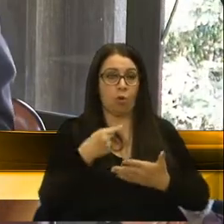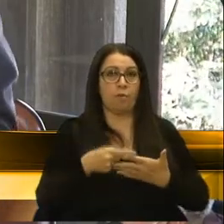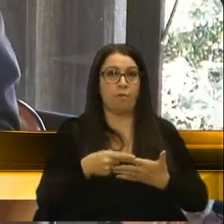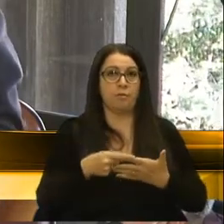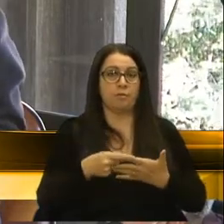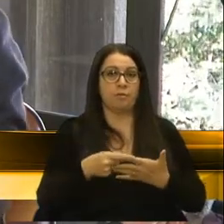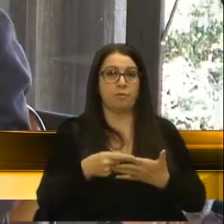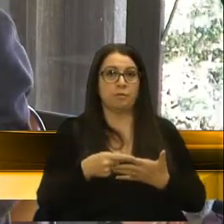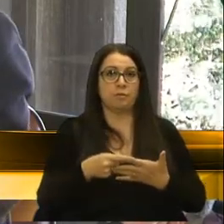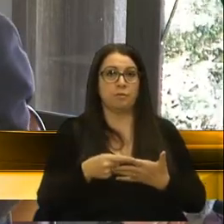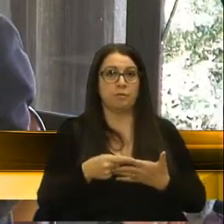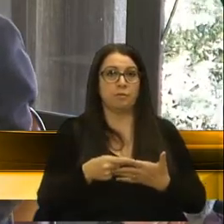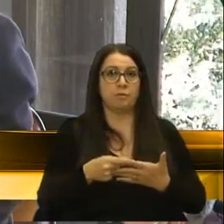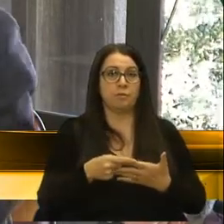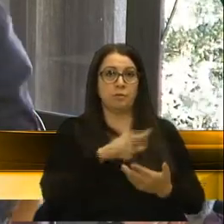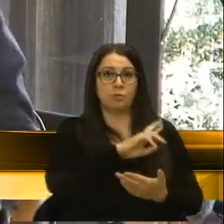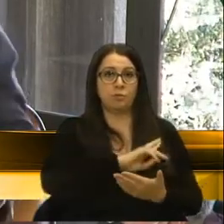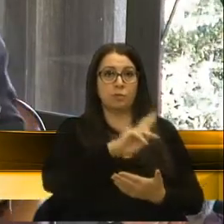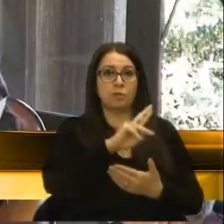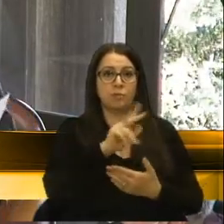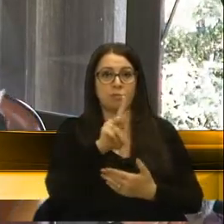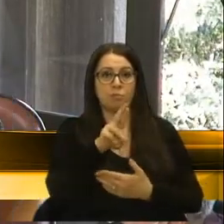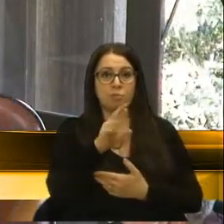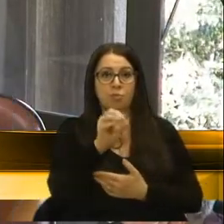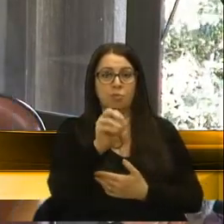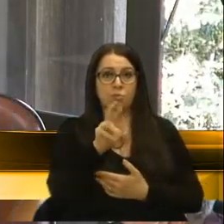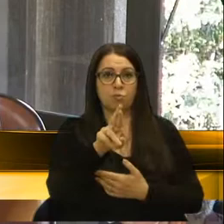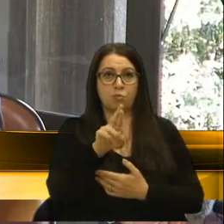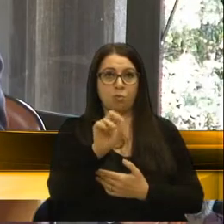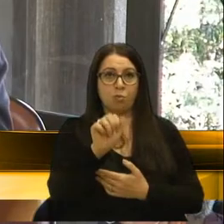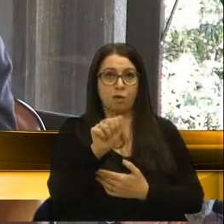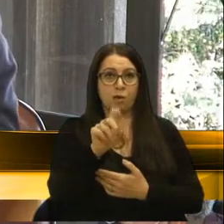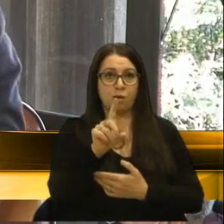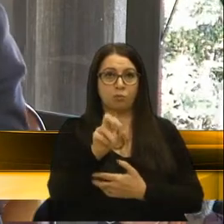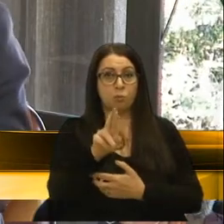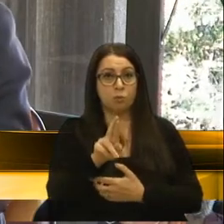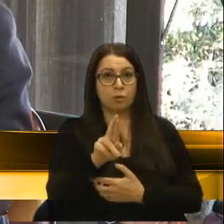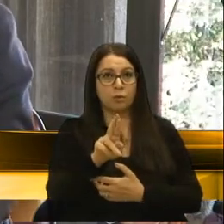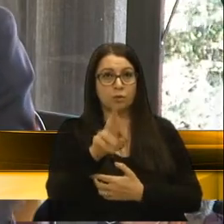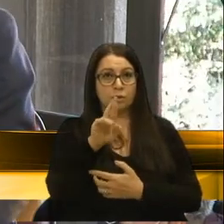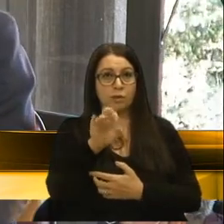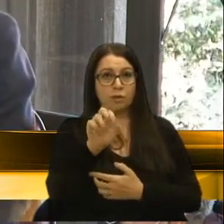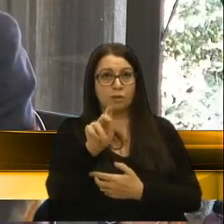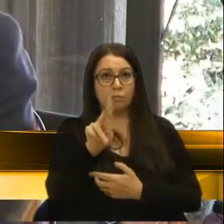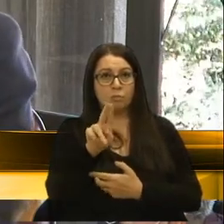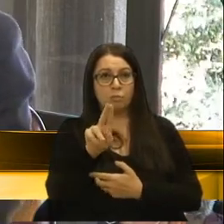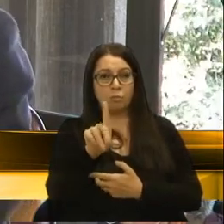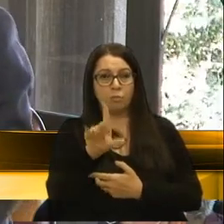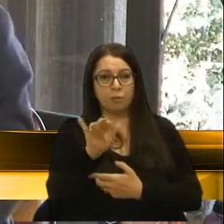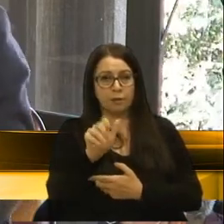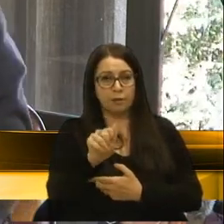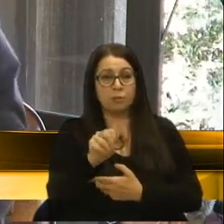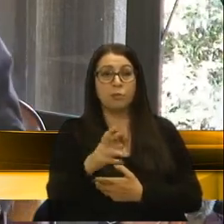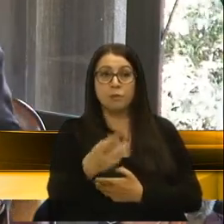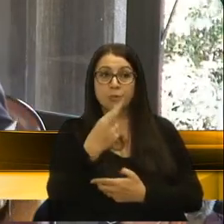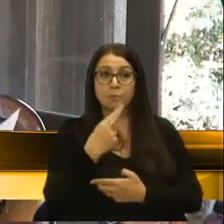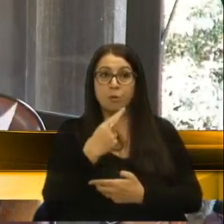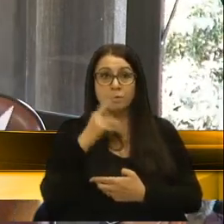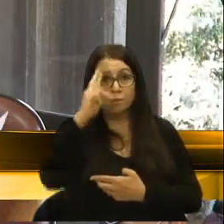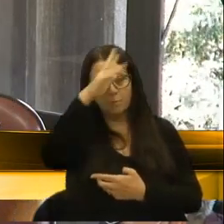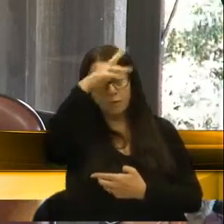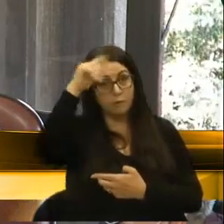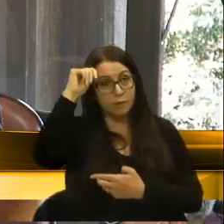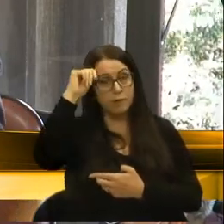o Procurador da República, né, enfim, com as respostas que recebeu do gabinete do seu prefeito, do secretário